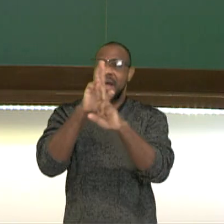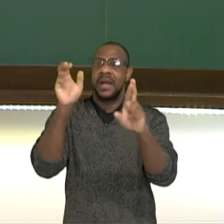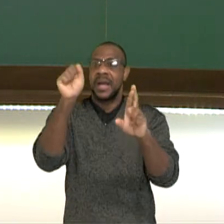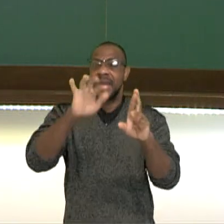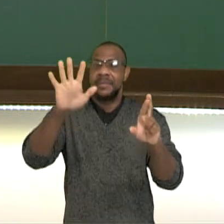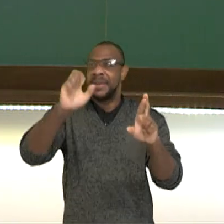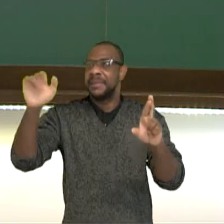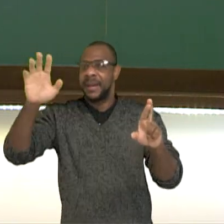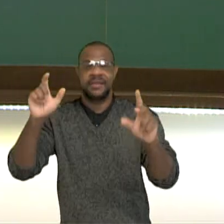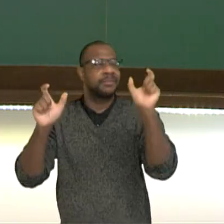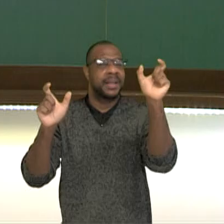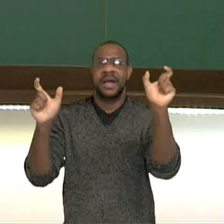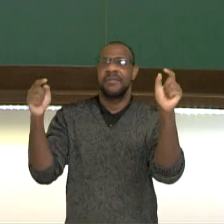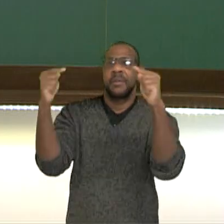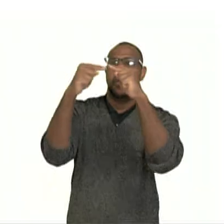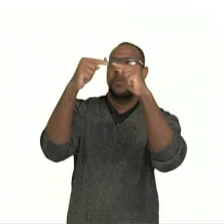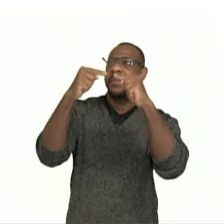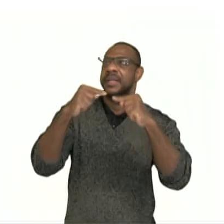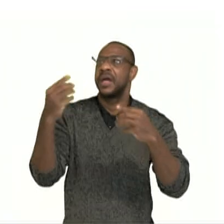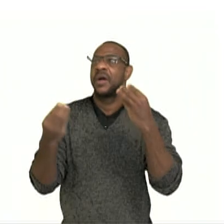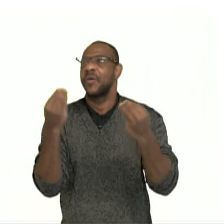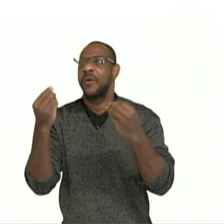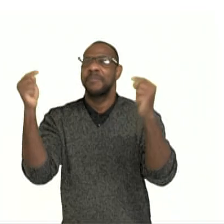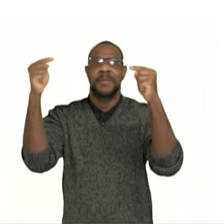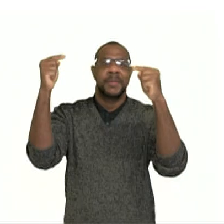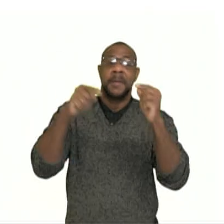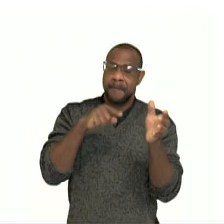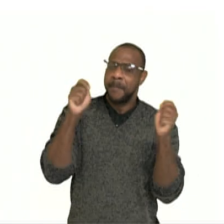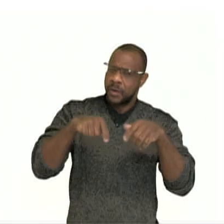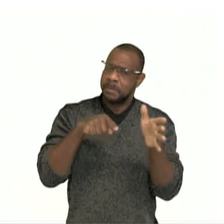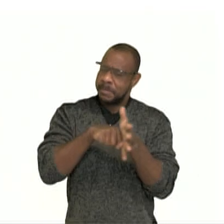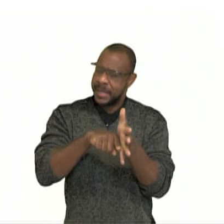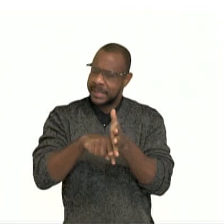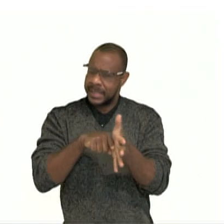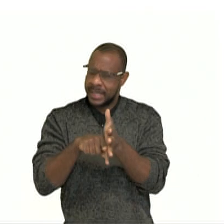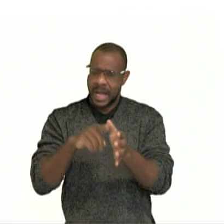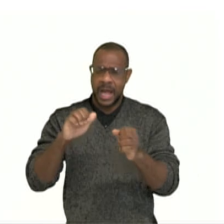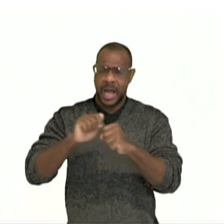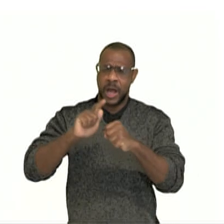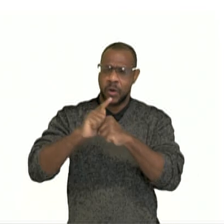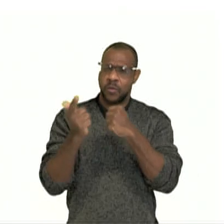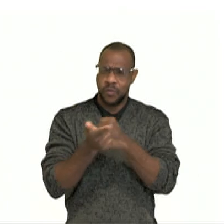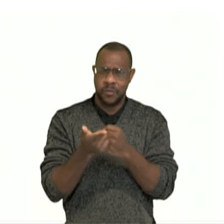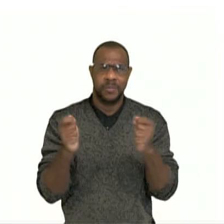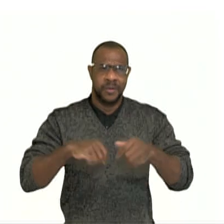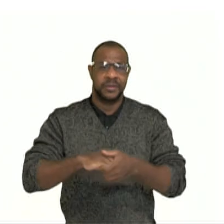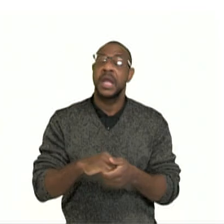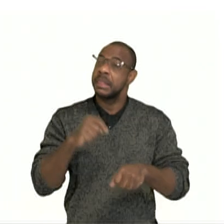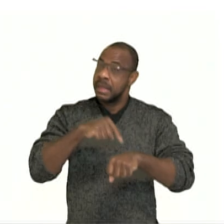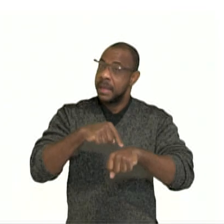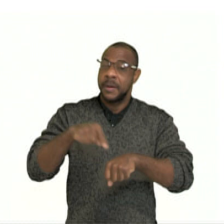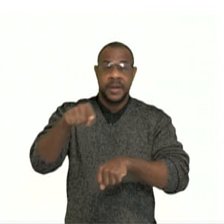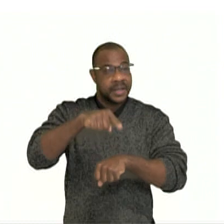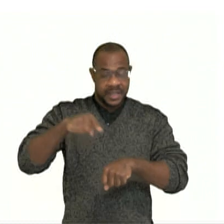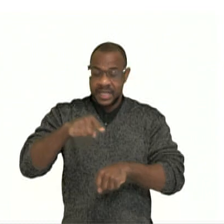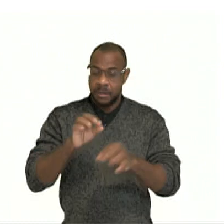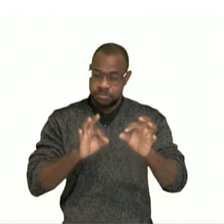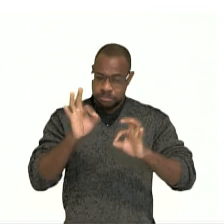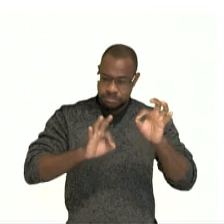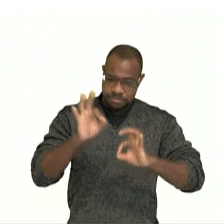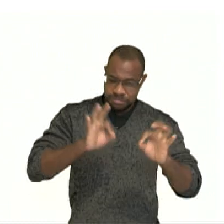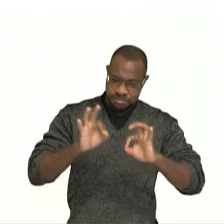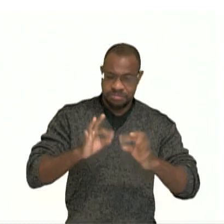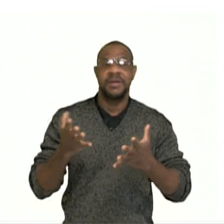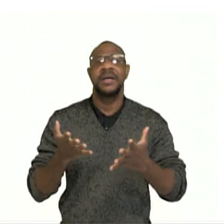imagem e palavras. Então nós temos wedding cake, groom, bride and bouquet. Vou dar um tempinho para vocês organizarem